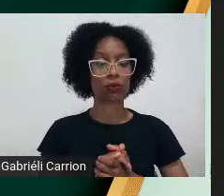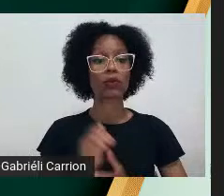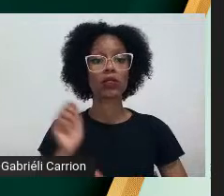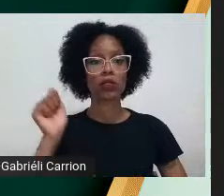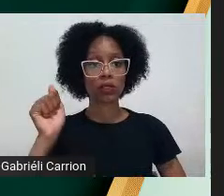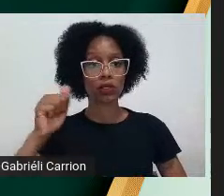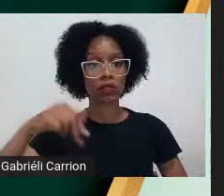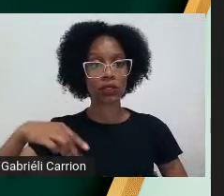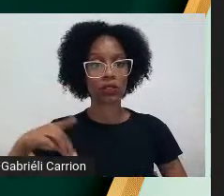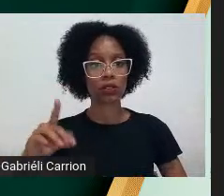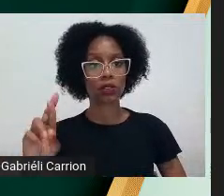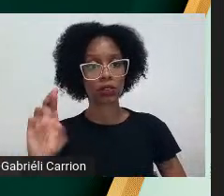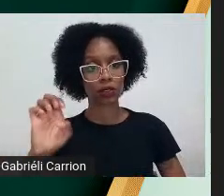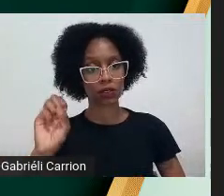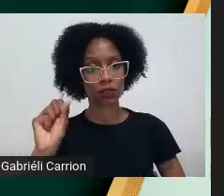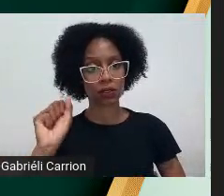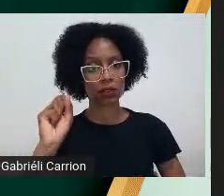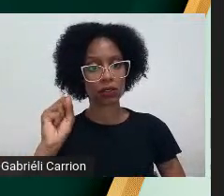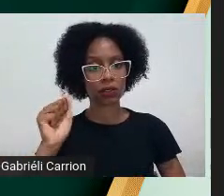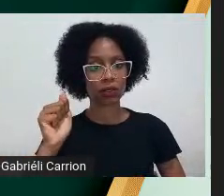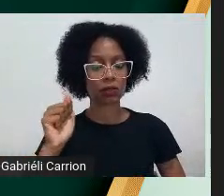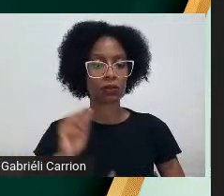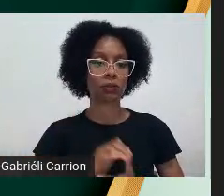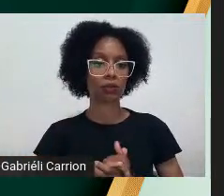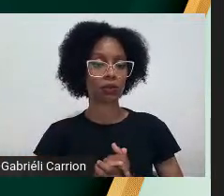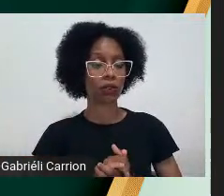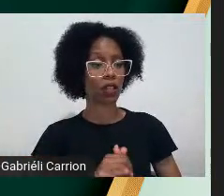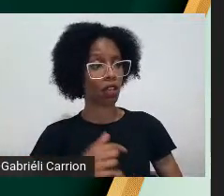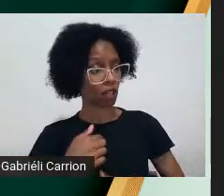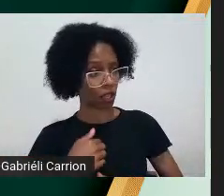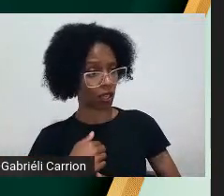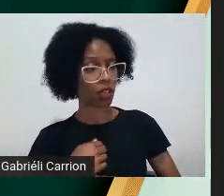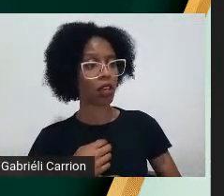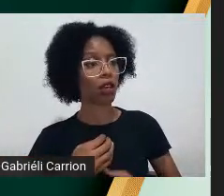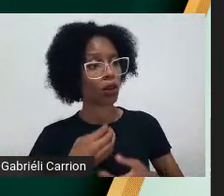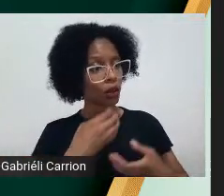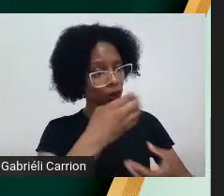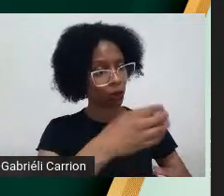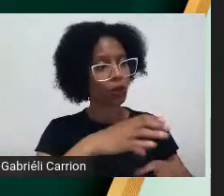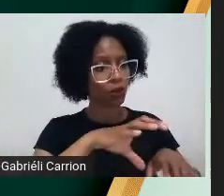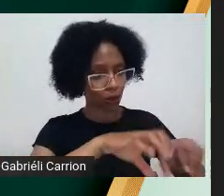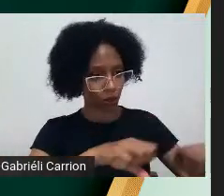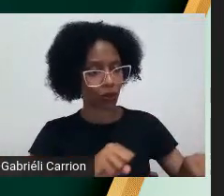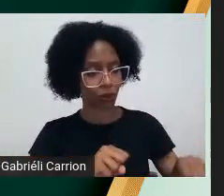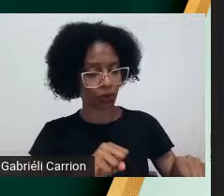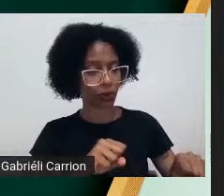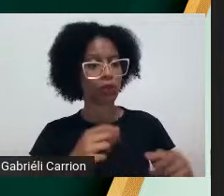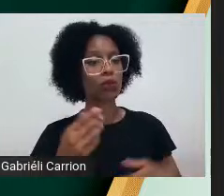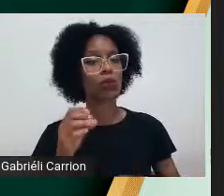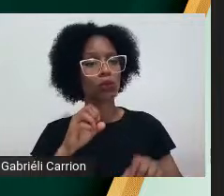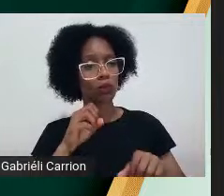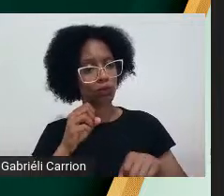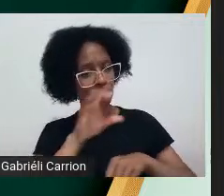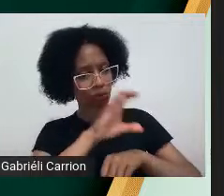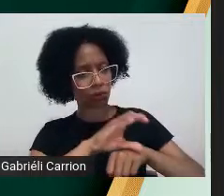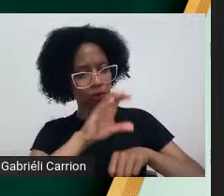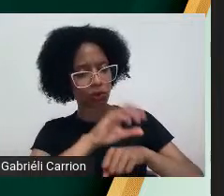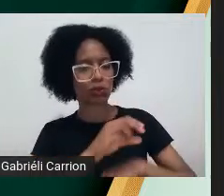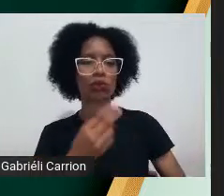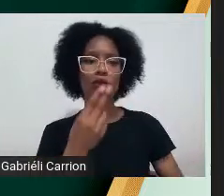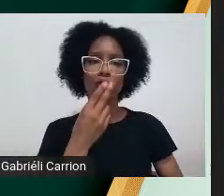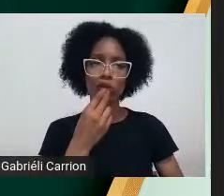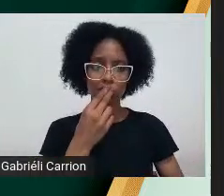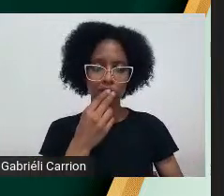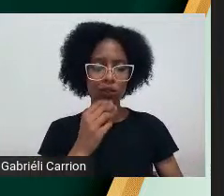Andressa Mendonça dos Santos. Confiro a Andressa Mendonça dos Santos o grau de bacharel em nutrição para